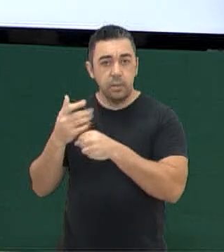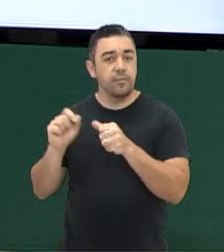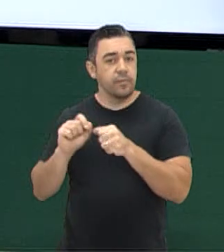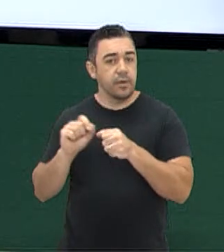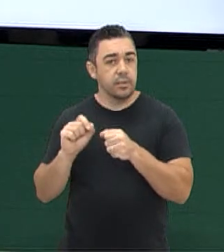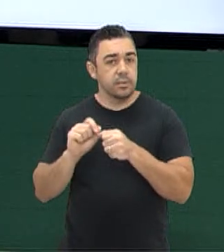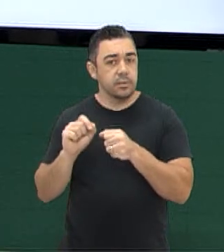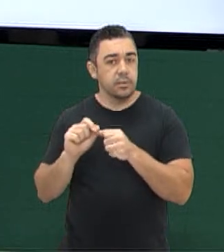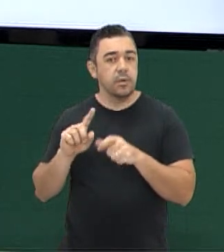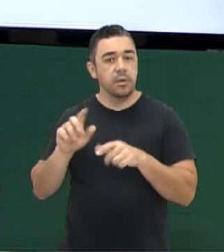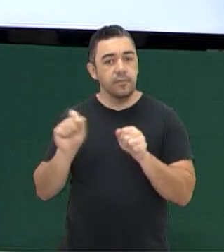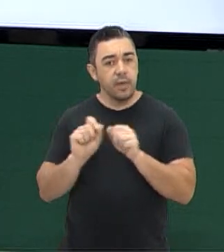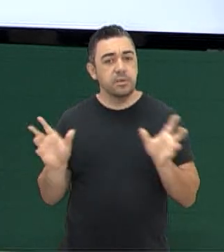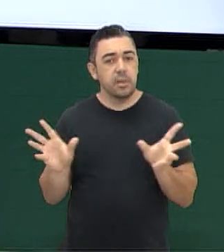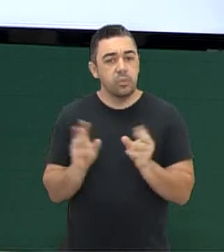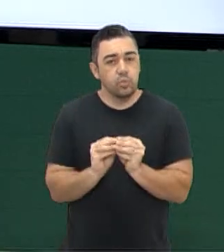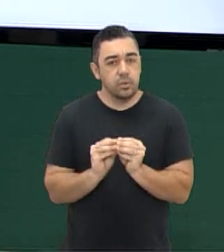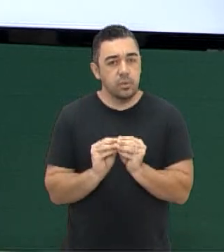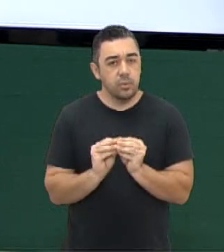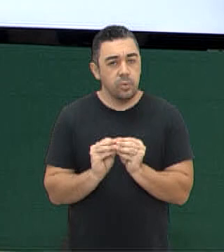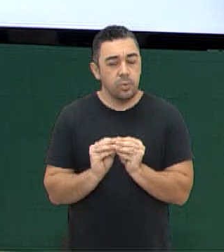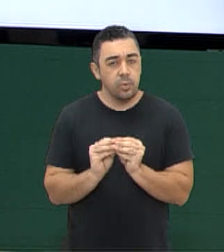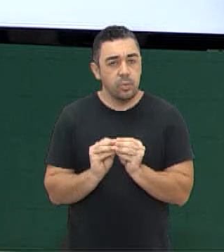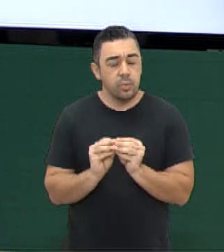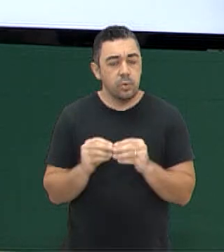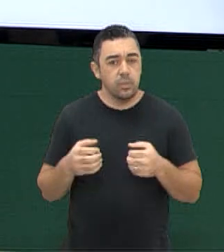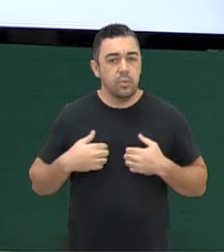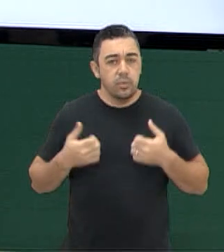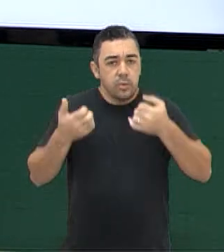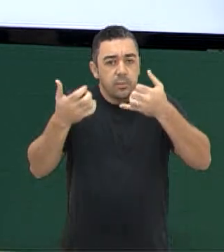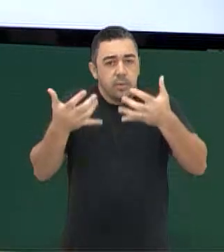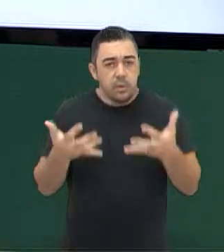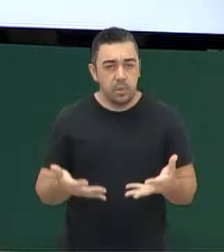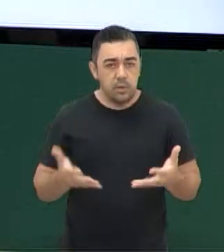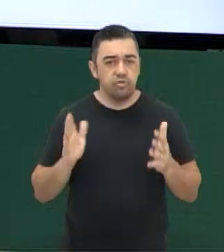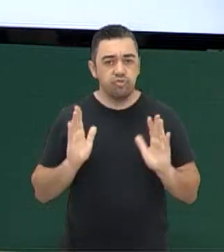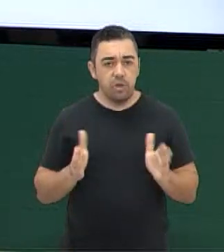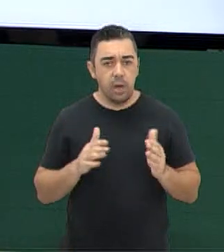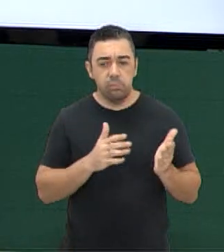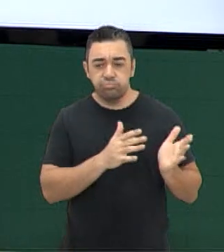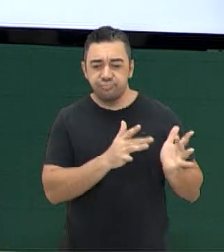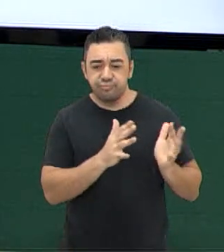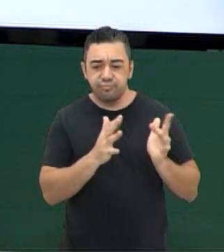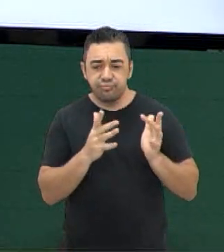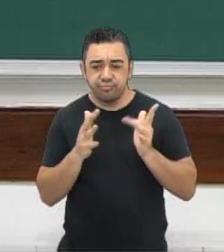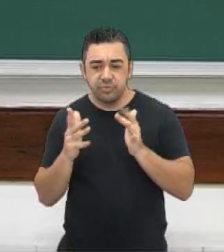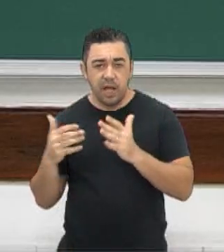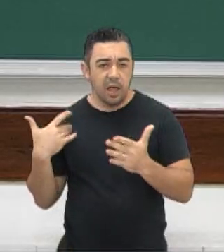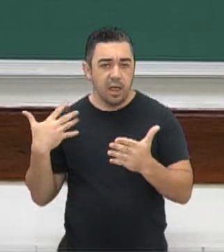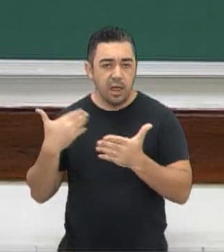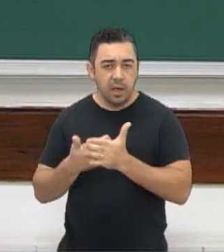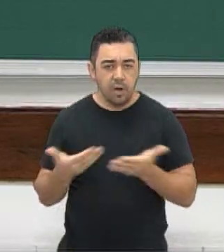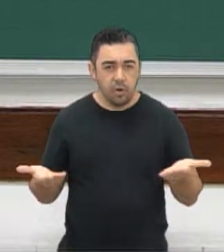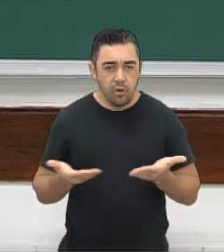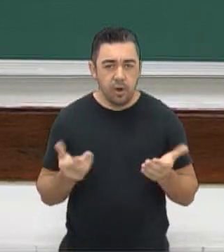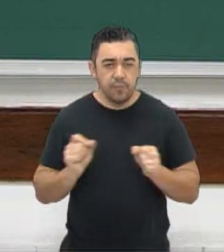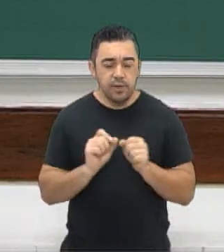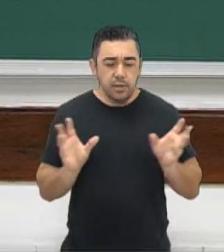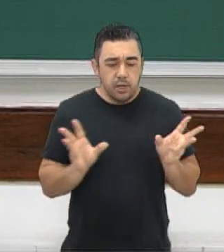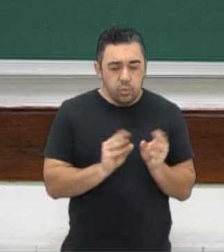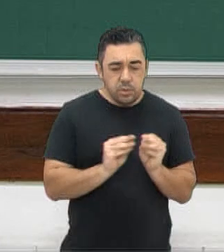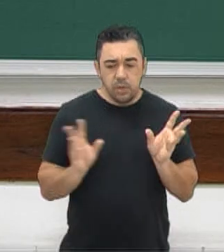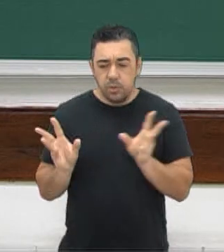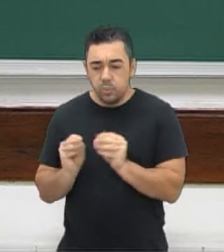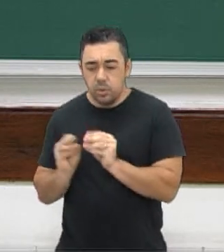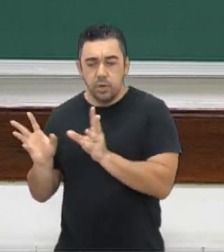o quê? Reduzi-los. Então, o que é isso? Tudo isso que eu falei nós já viemos trabalhando até agora. Nós trabalhamos com redução de